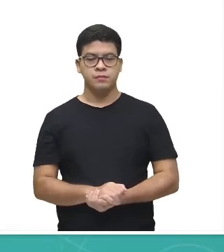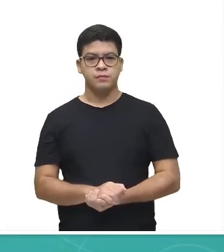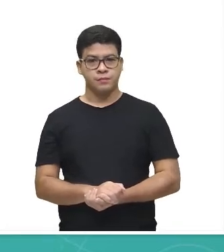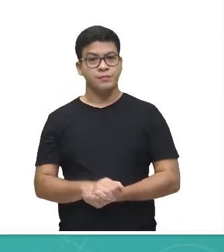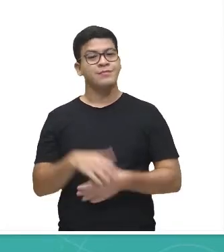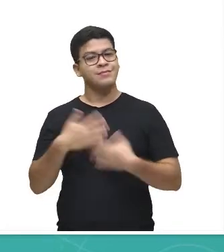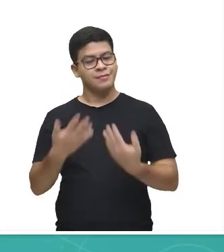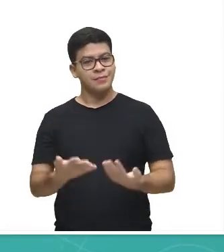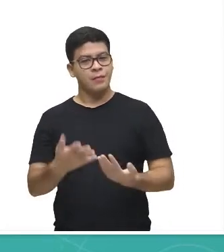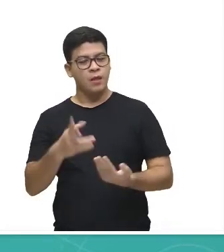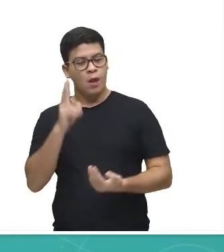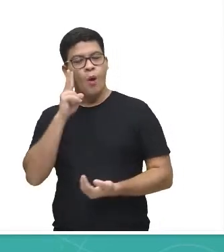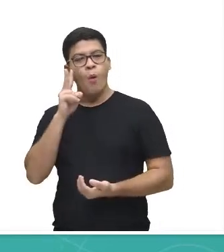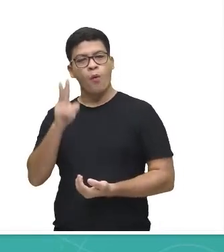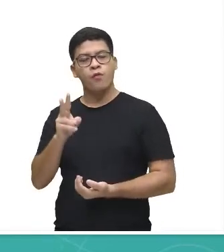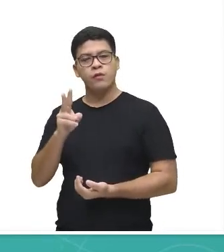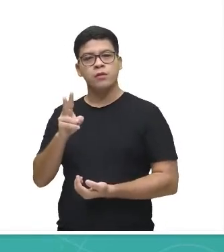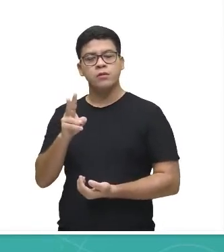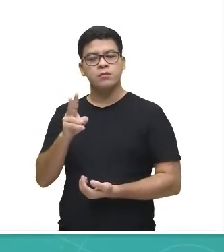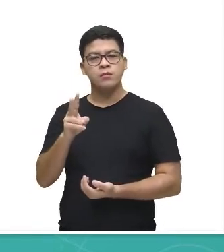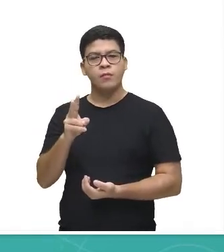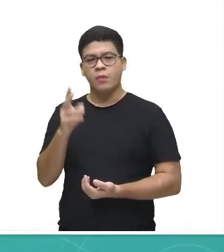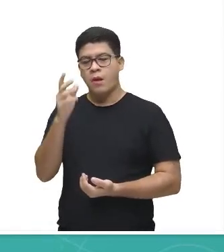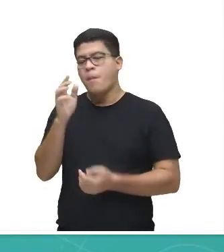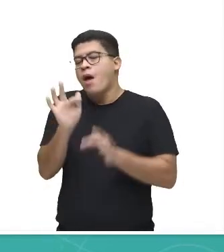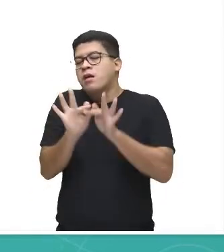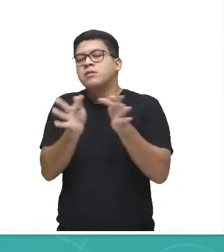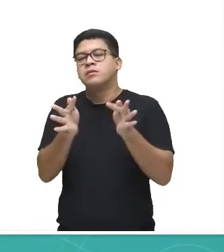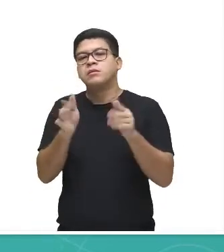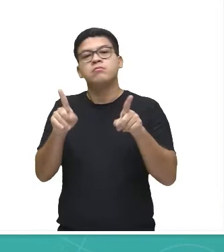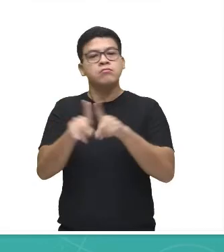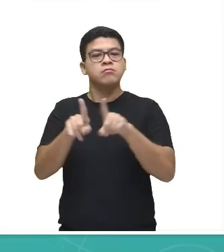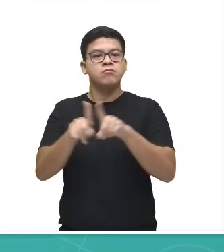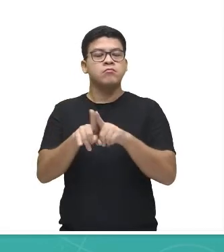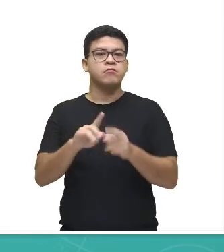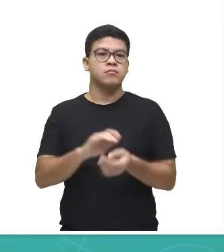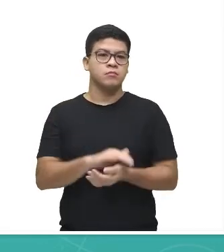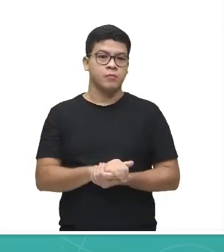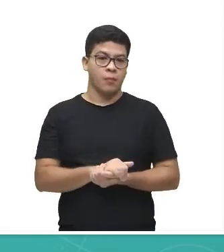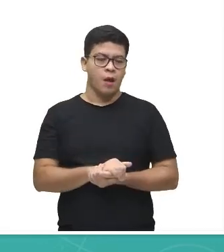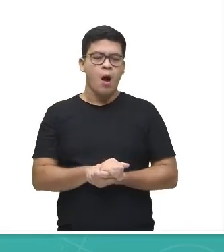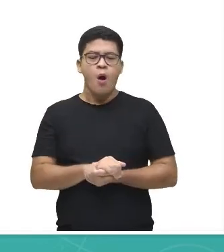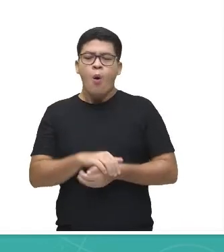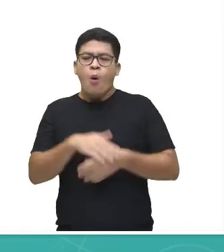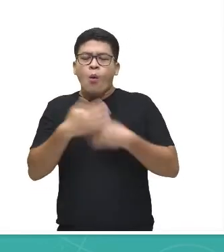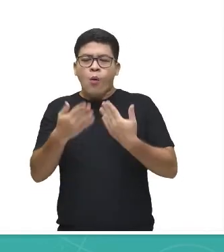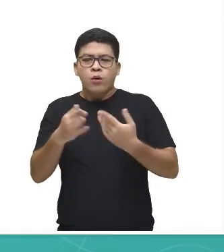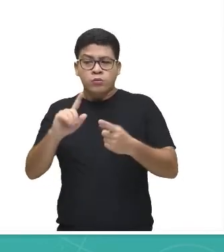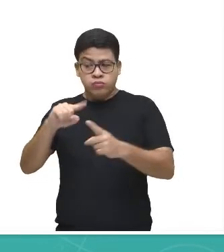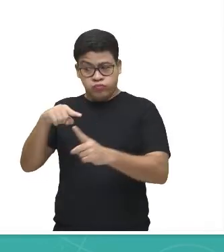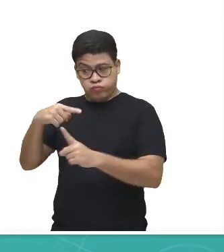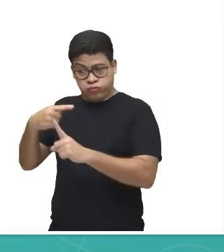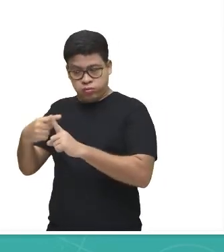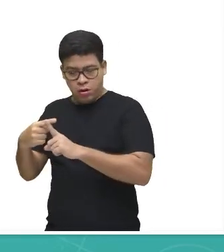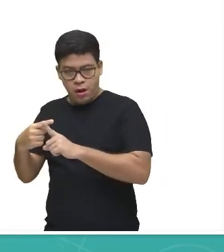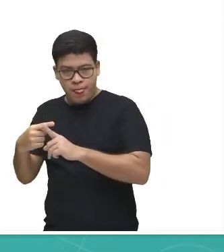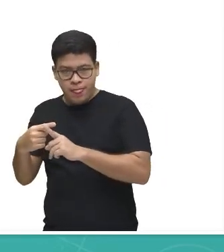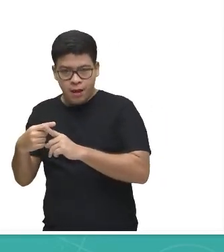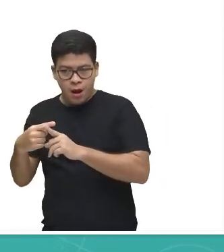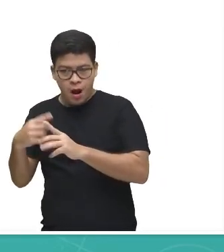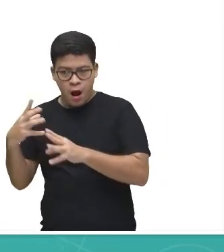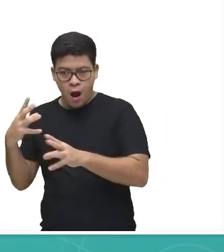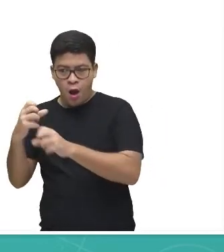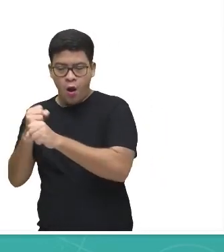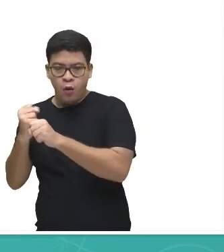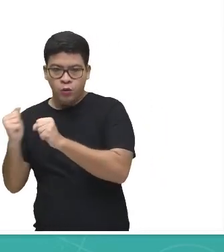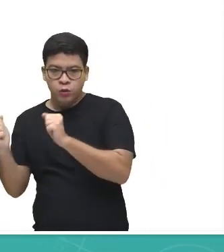Muito bem, viram aí como é simples também? Ao invés de nós fazermos a adição, juntarmos os números, o que a